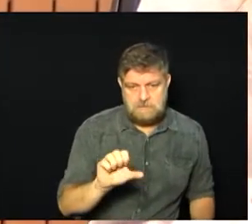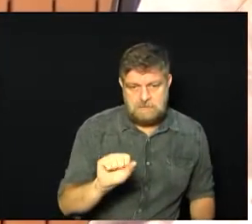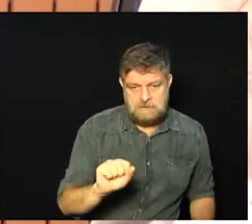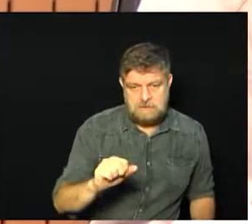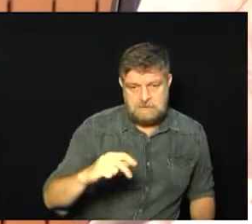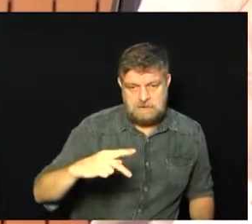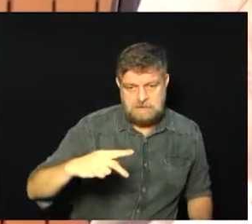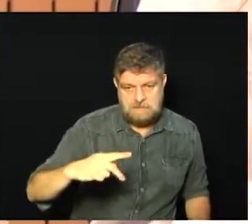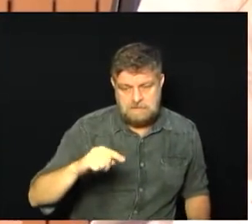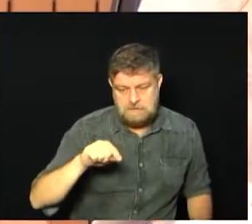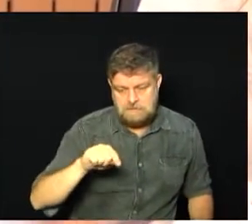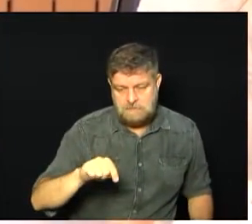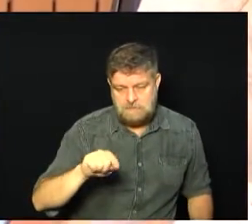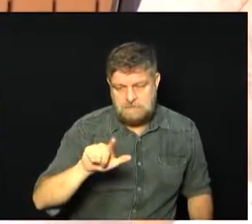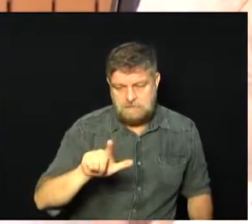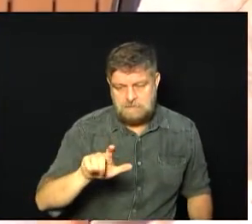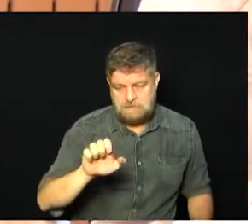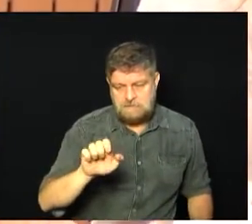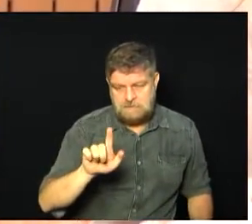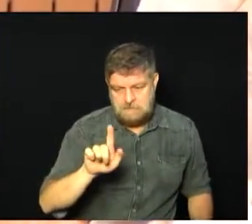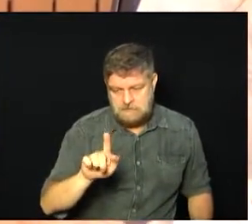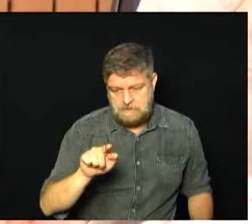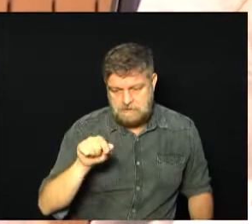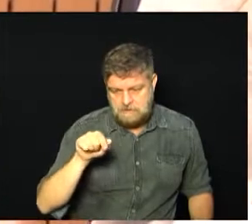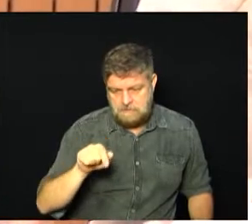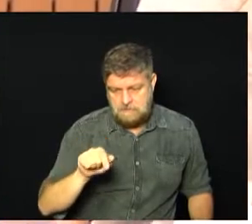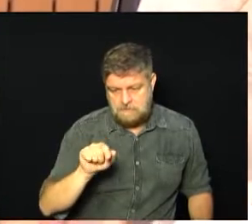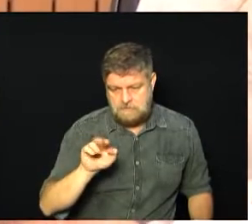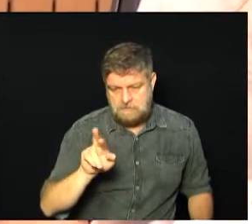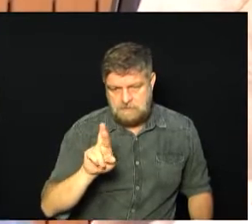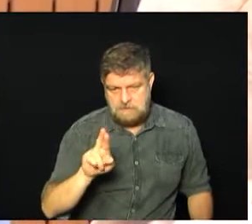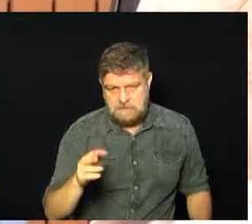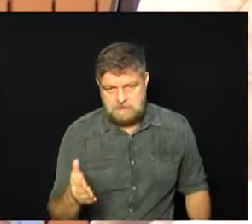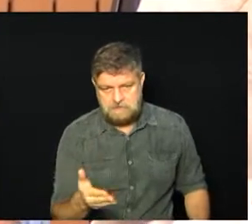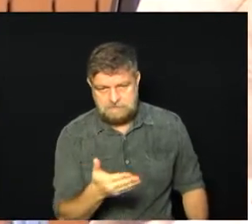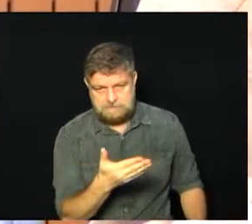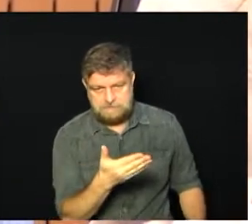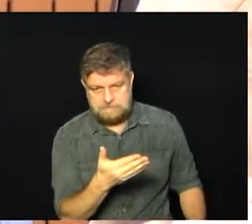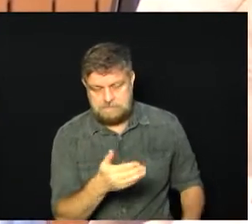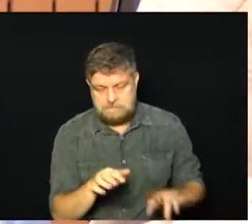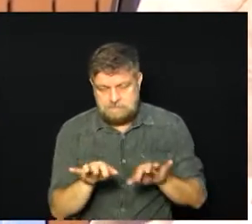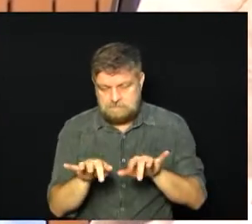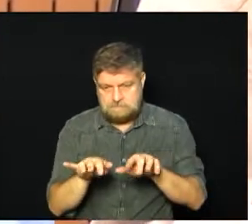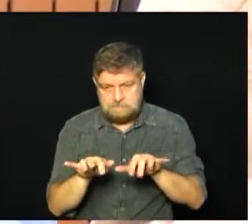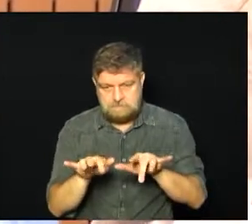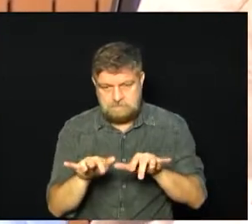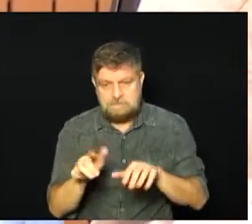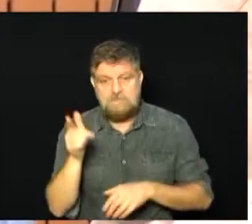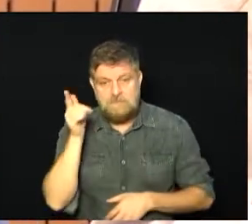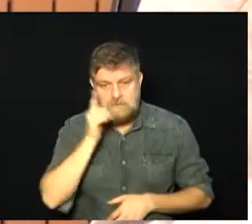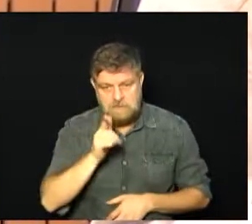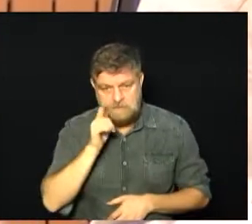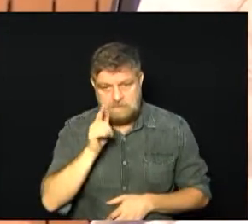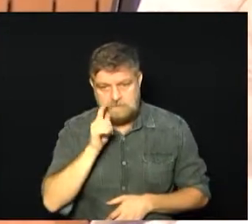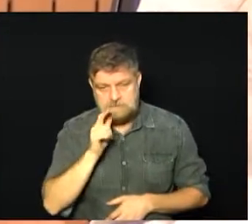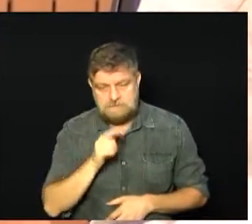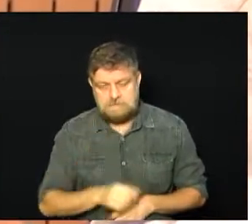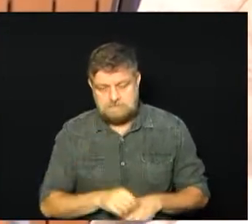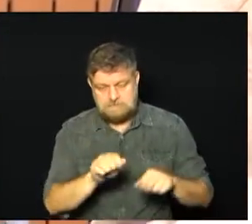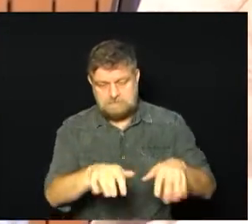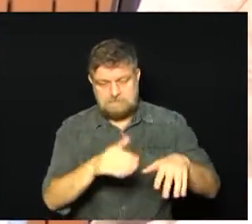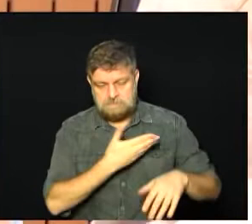www.campinas.sp.leg.br. Acessando o site da Câmara, ali você tem como chegar até a audiência pública e encaminhar aí os